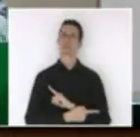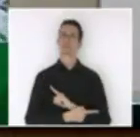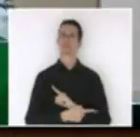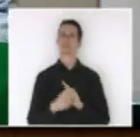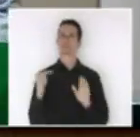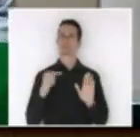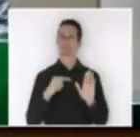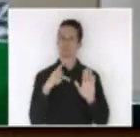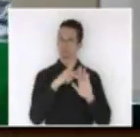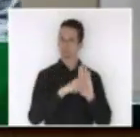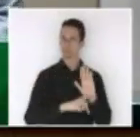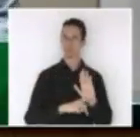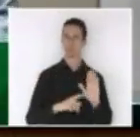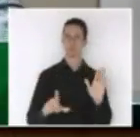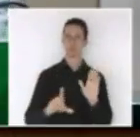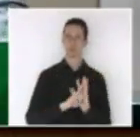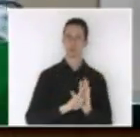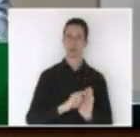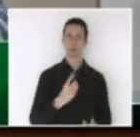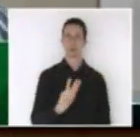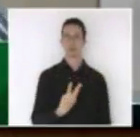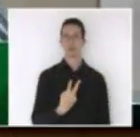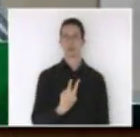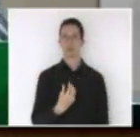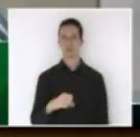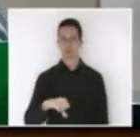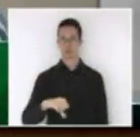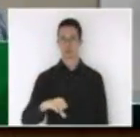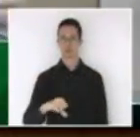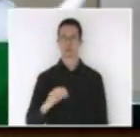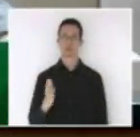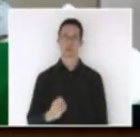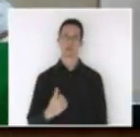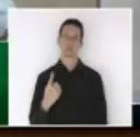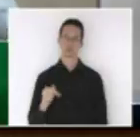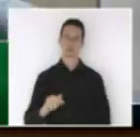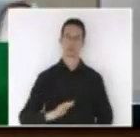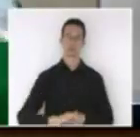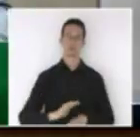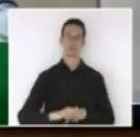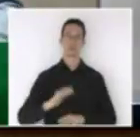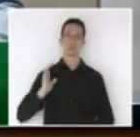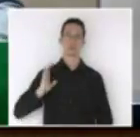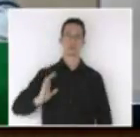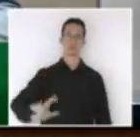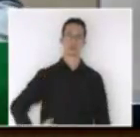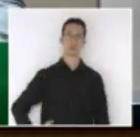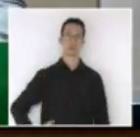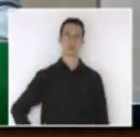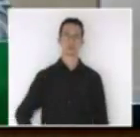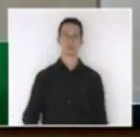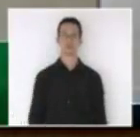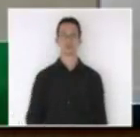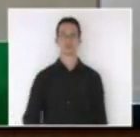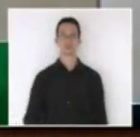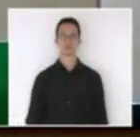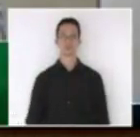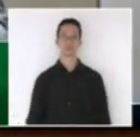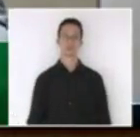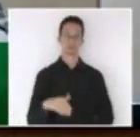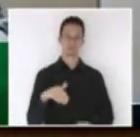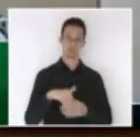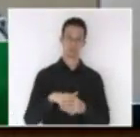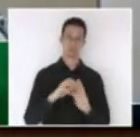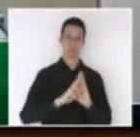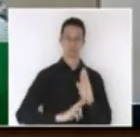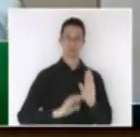ao projeto de lei 329/2017, de autoria do deputado Cleito Salvaro. Temos ainda em votação e redação final o